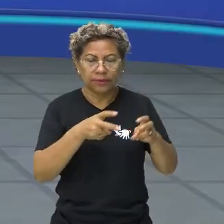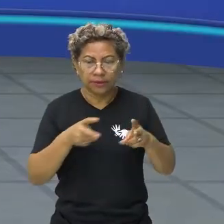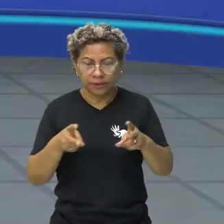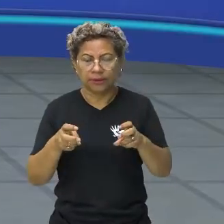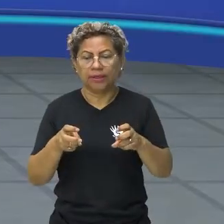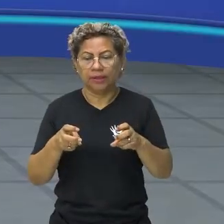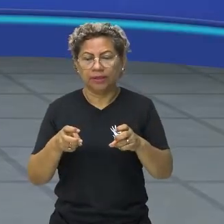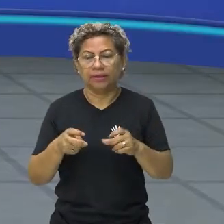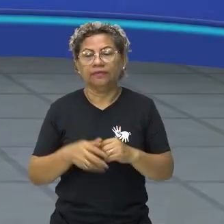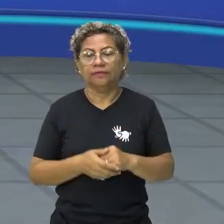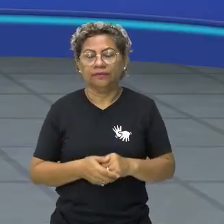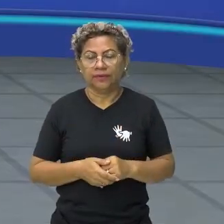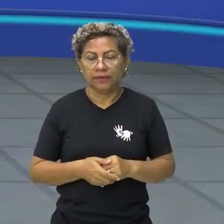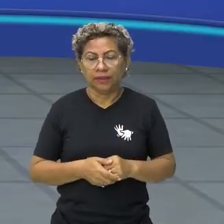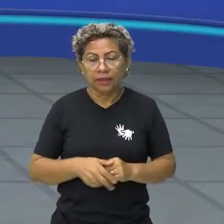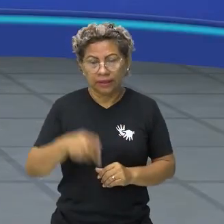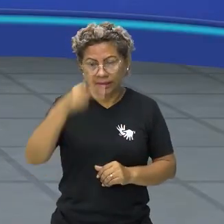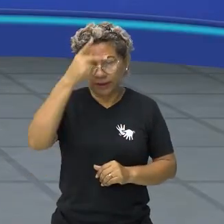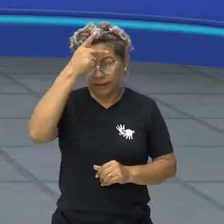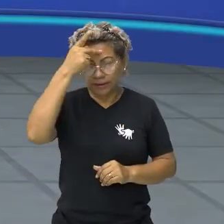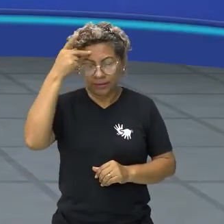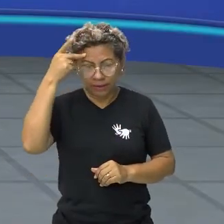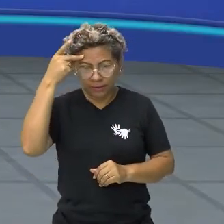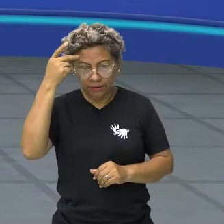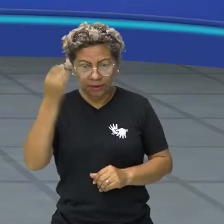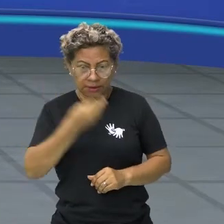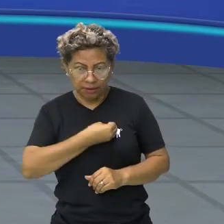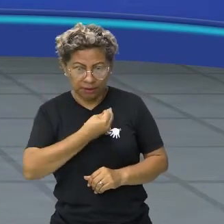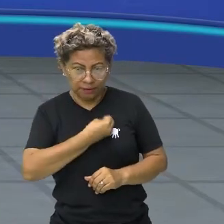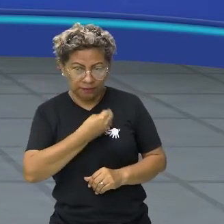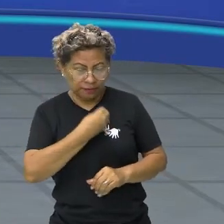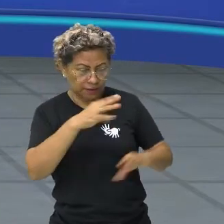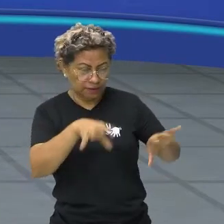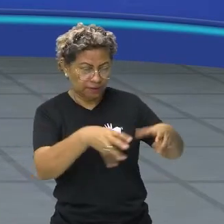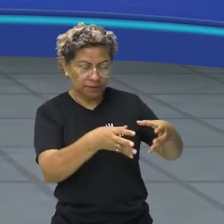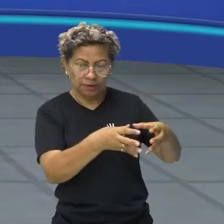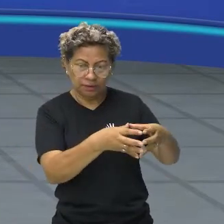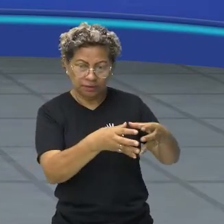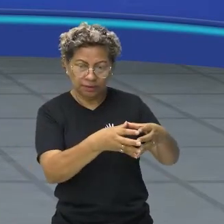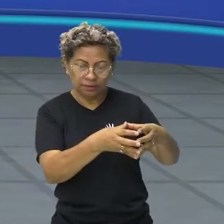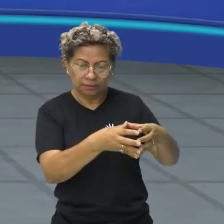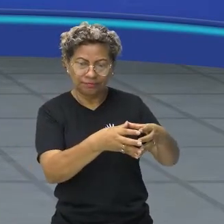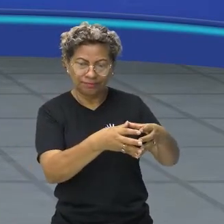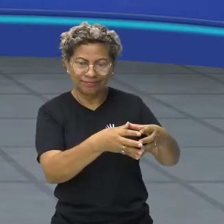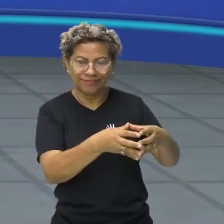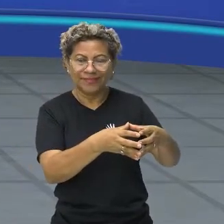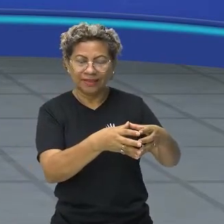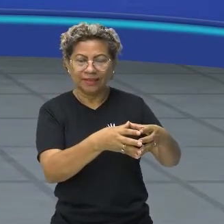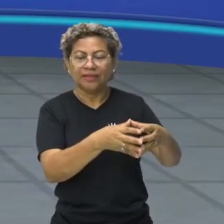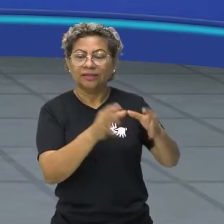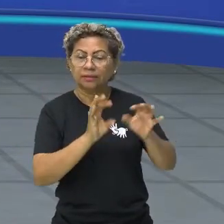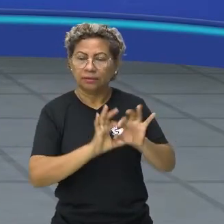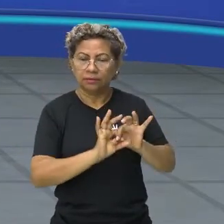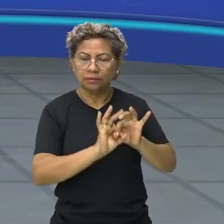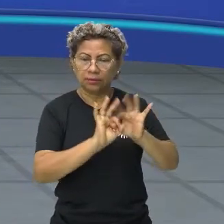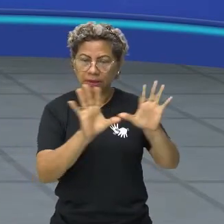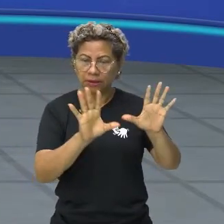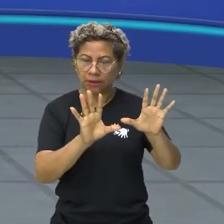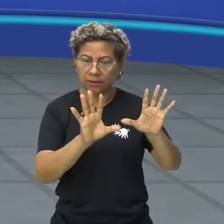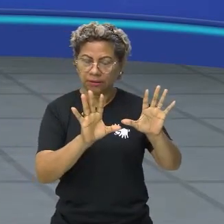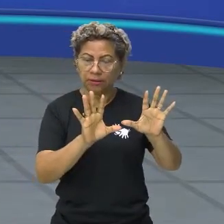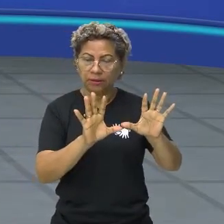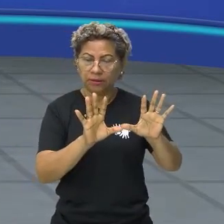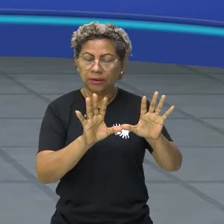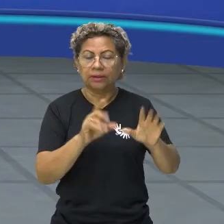também de pessoas aí no interior deste bloco, dos países que fazem parte, né, já vai ser mais liberal. Não que seja